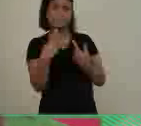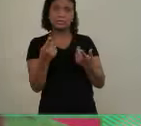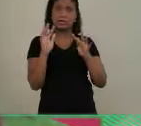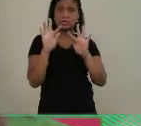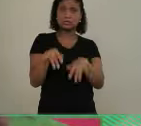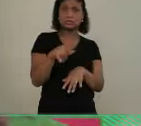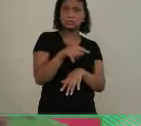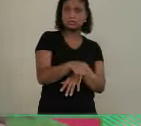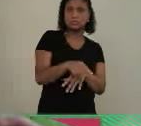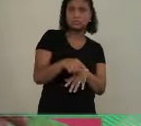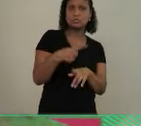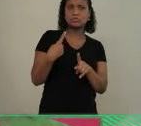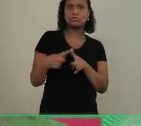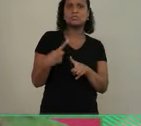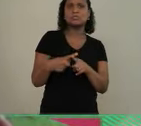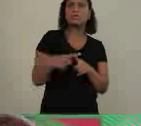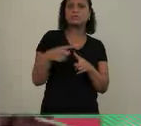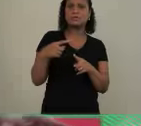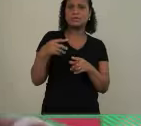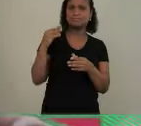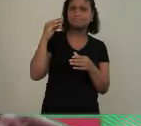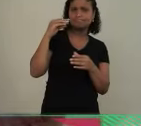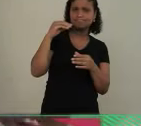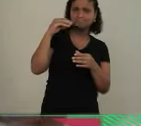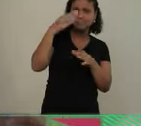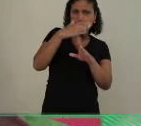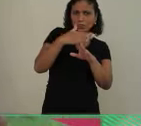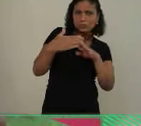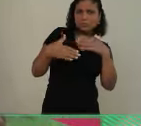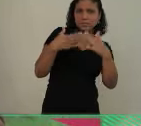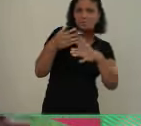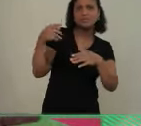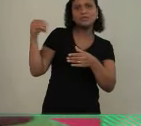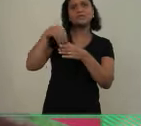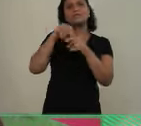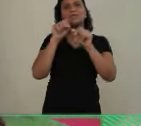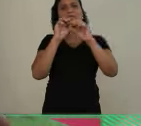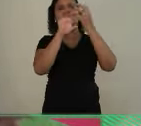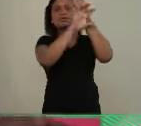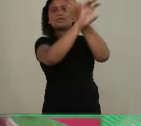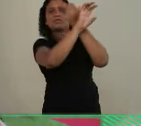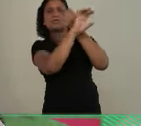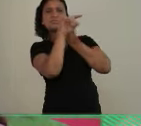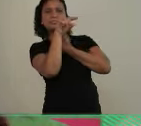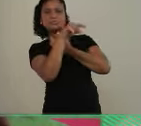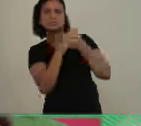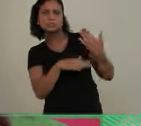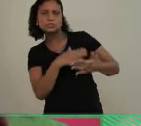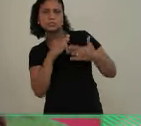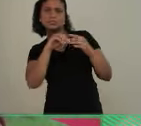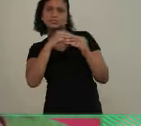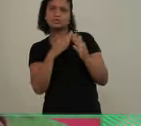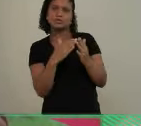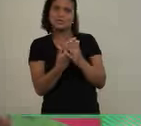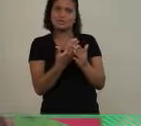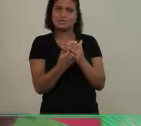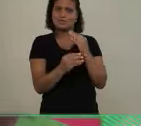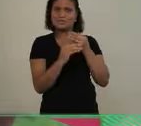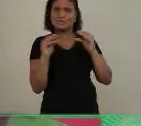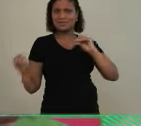Beatriz. E aí termina isso, né, ok, aliás não terminou muito, porque no meio do caminho vamos fazer o